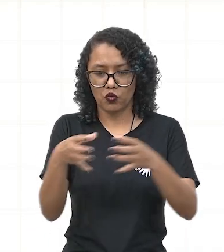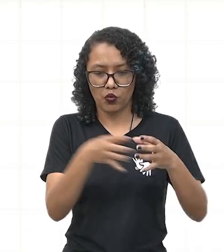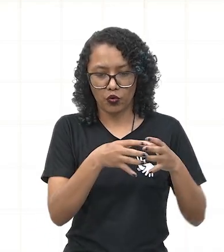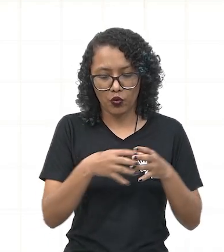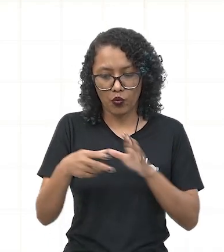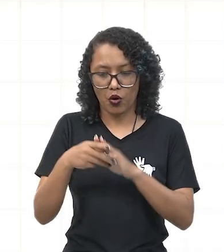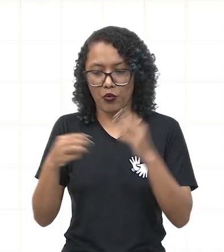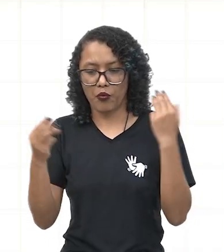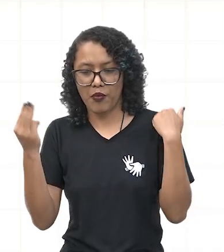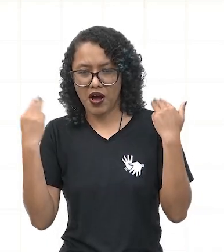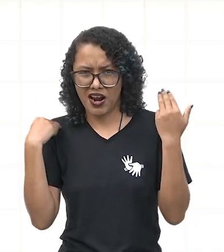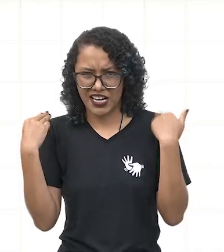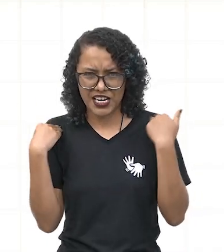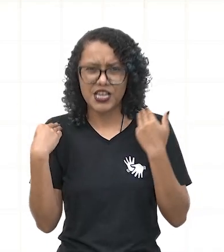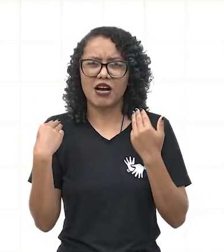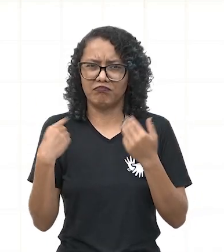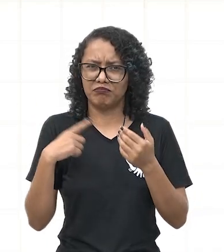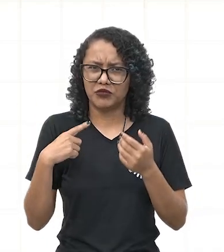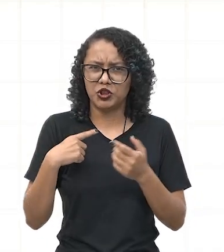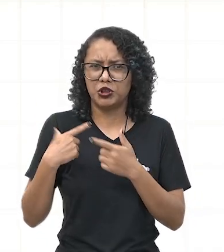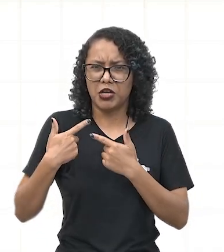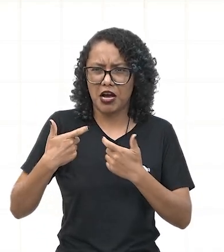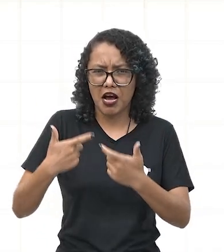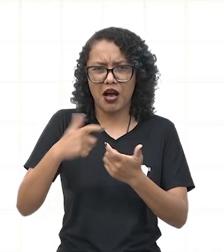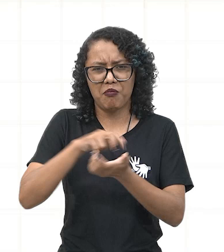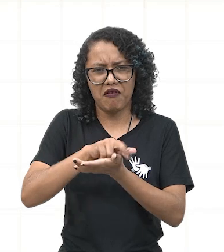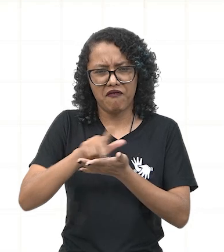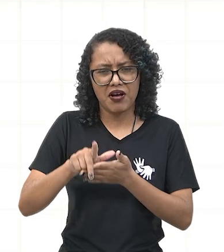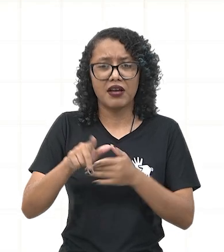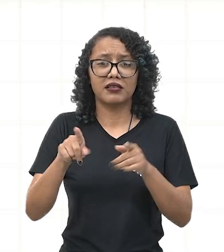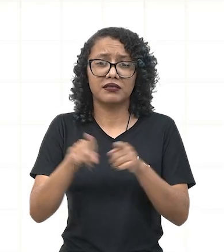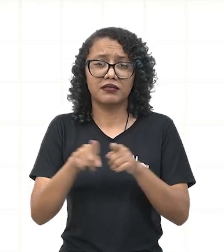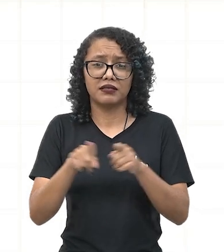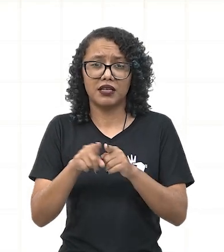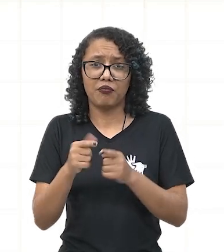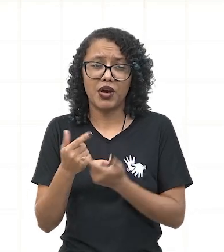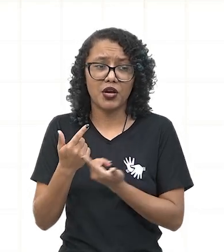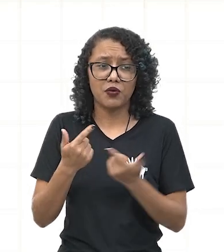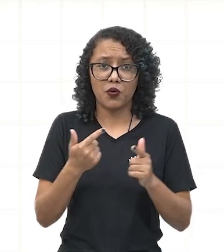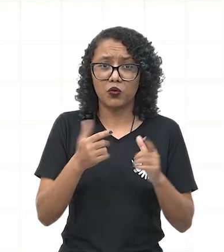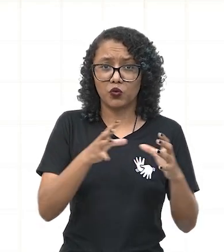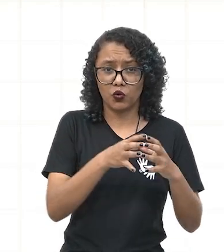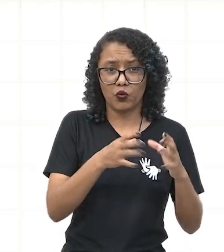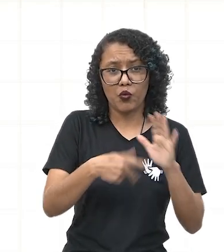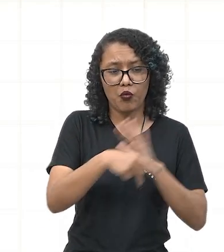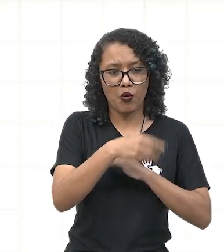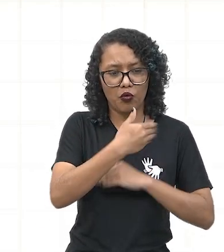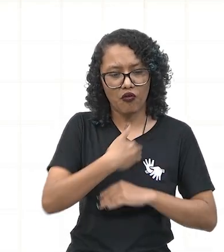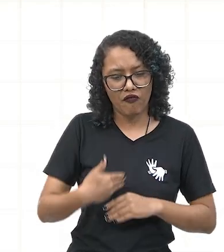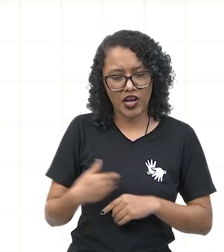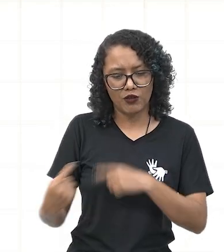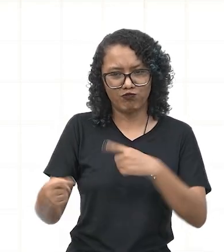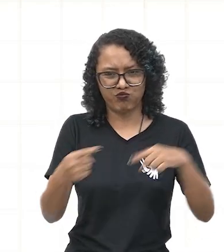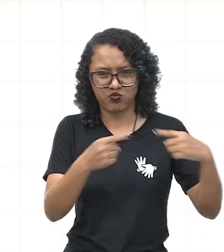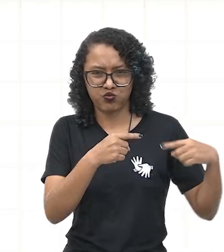Marinha e também forças locais ao governo. E nós vamos observar a rendição